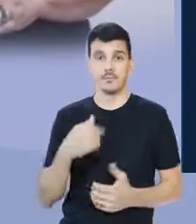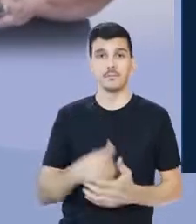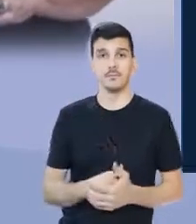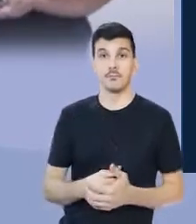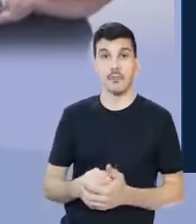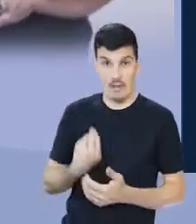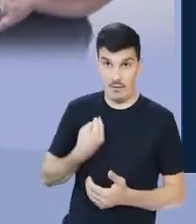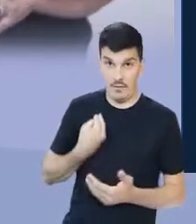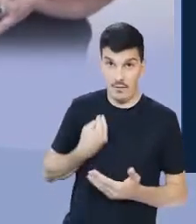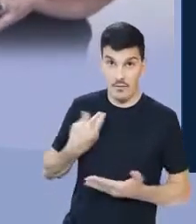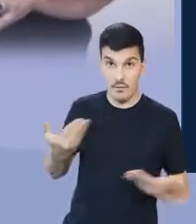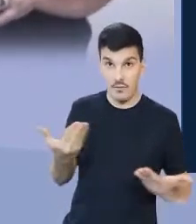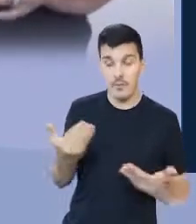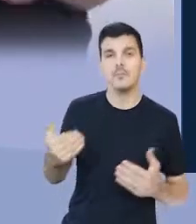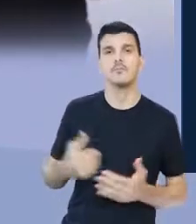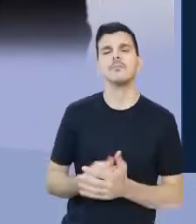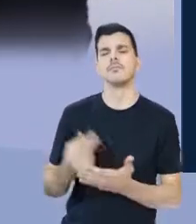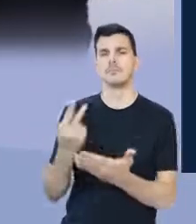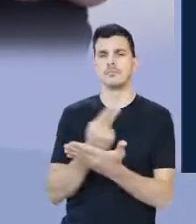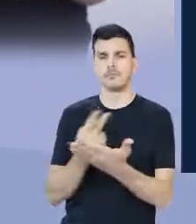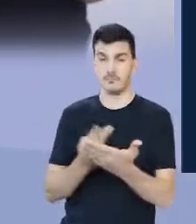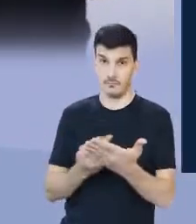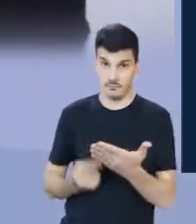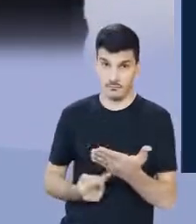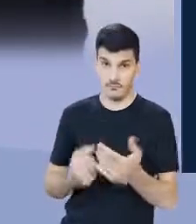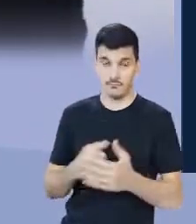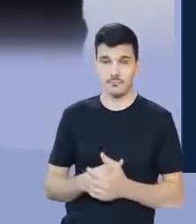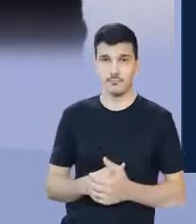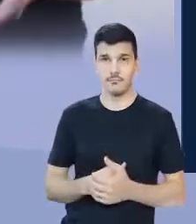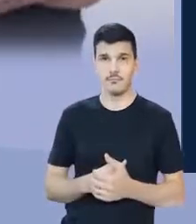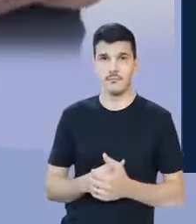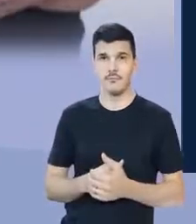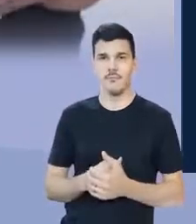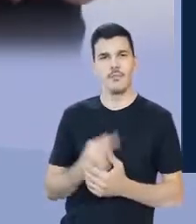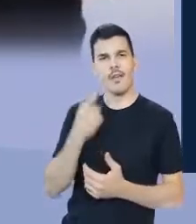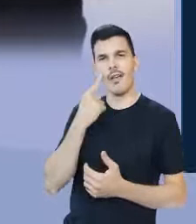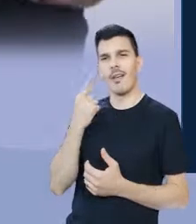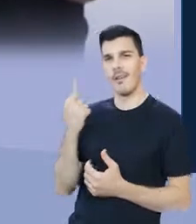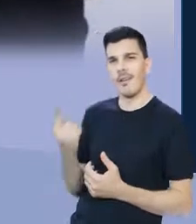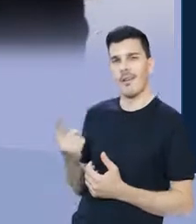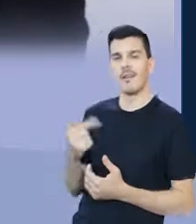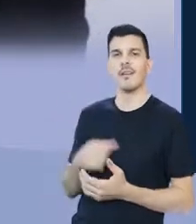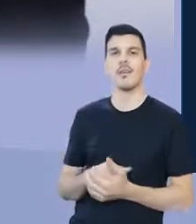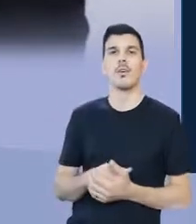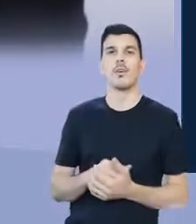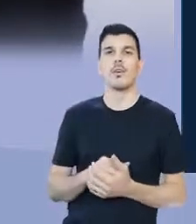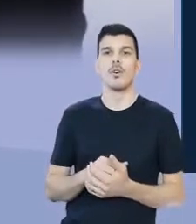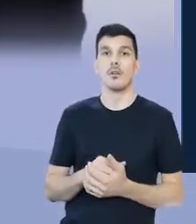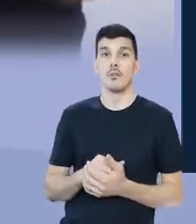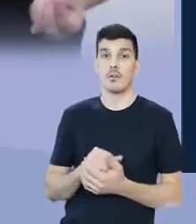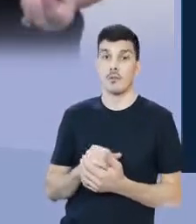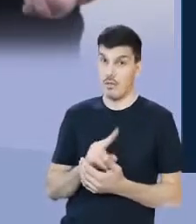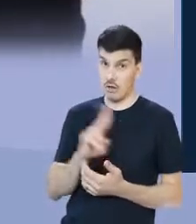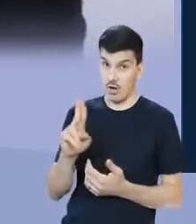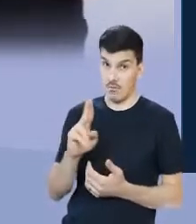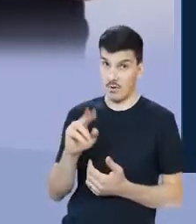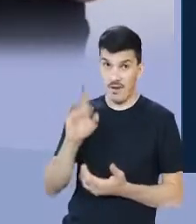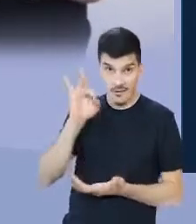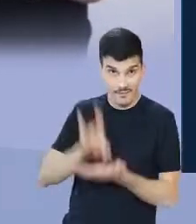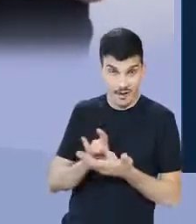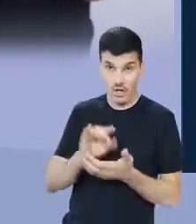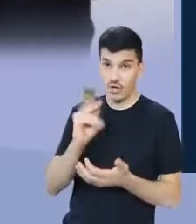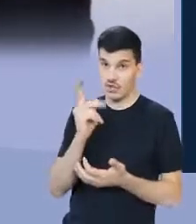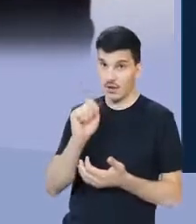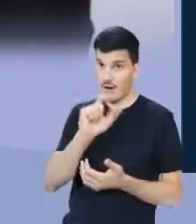1951, ainda está vivo. Esse poeta é o pseudônimo dele, seu nome falso é